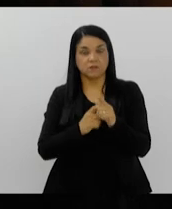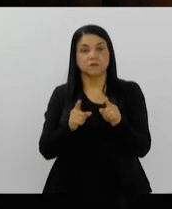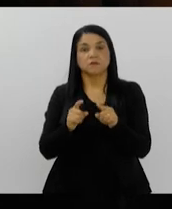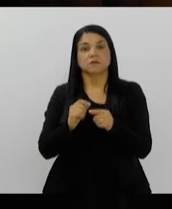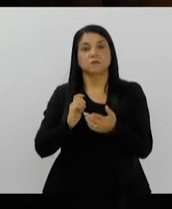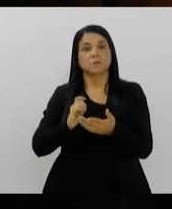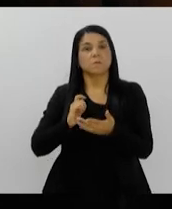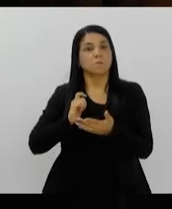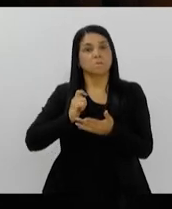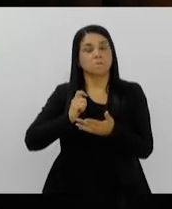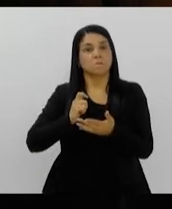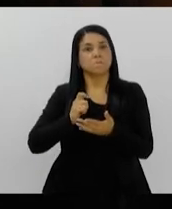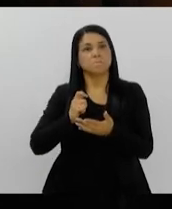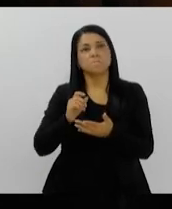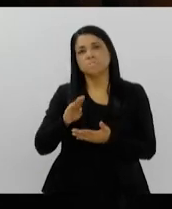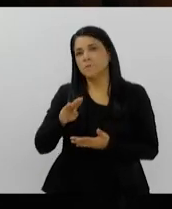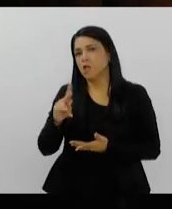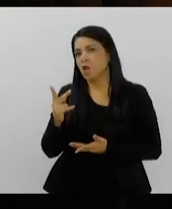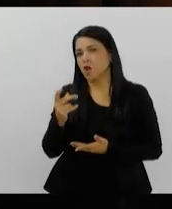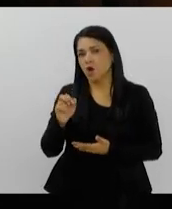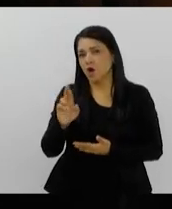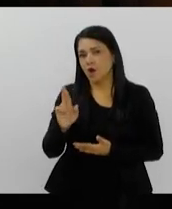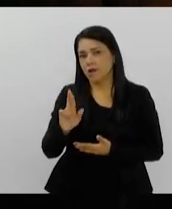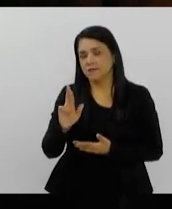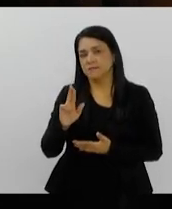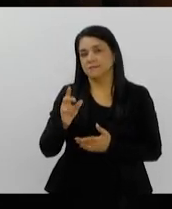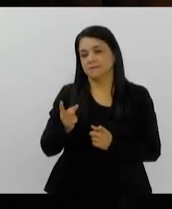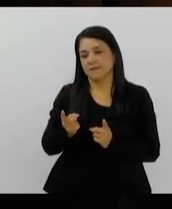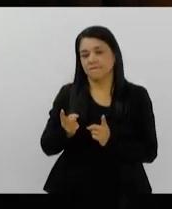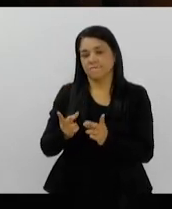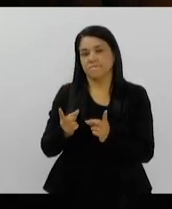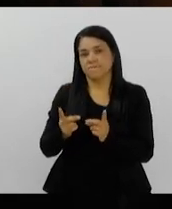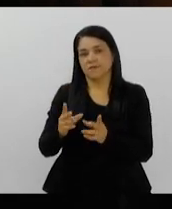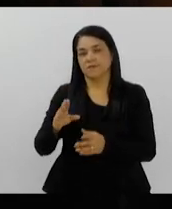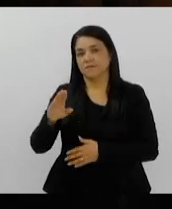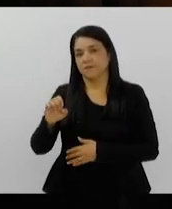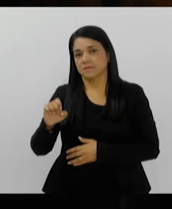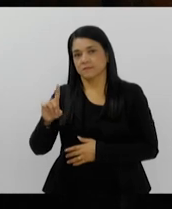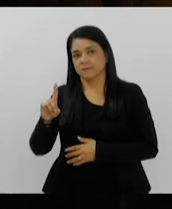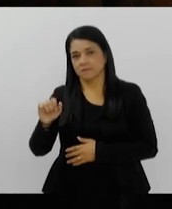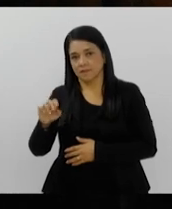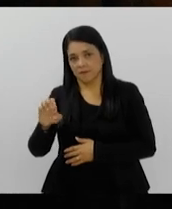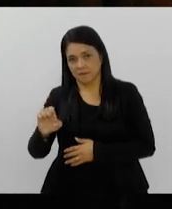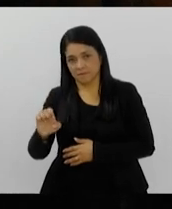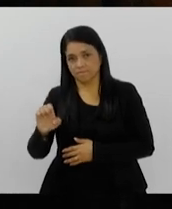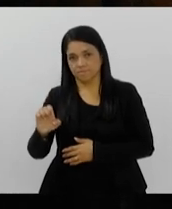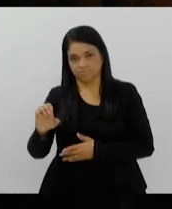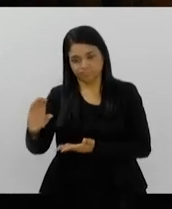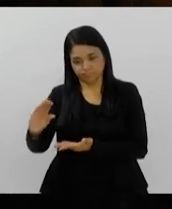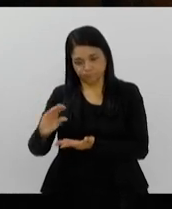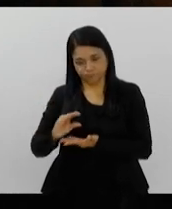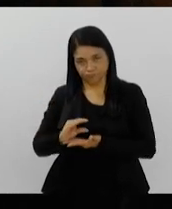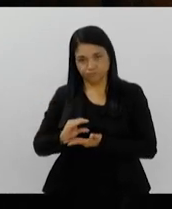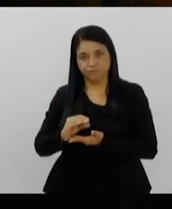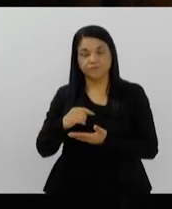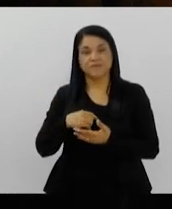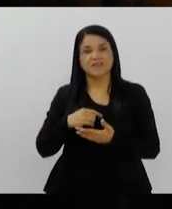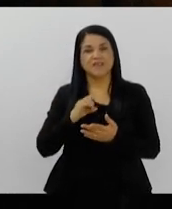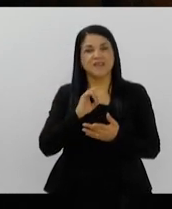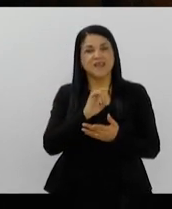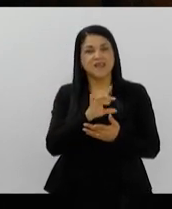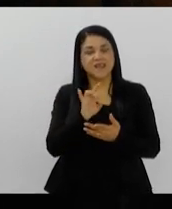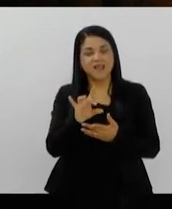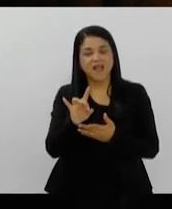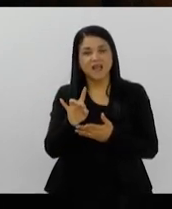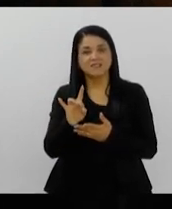beneficiado com bilhões da privatização da SEDAI, e cada peça orçamentária que a gente